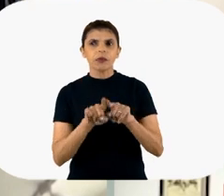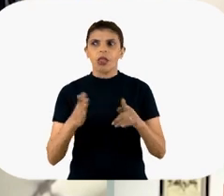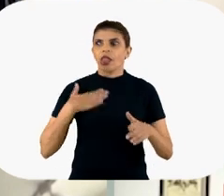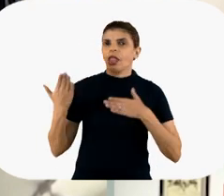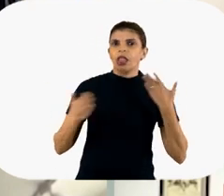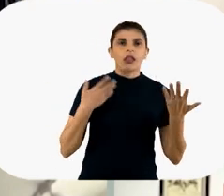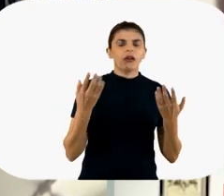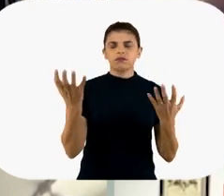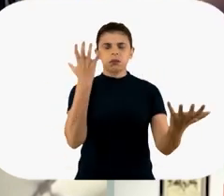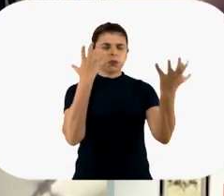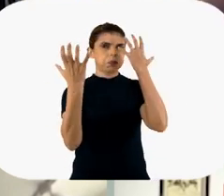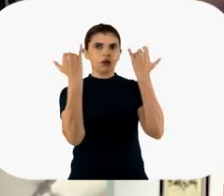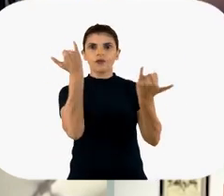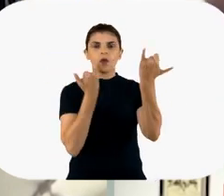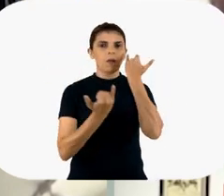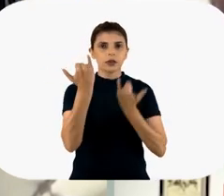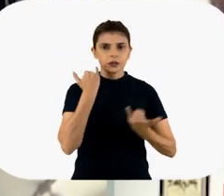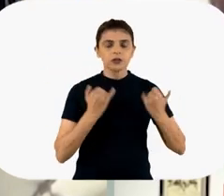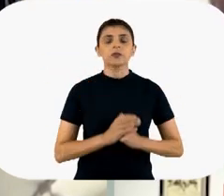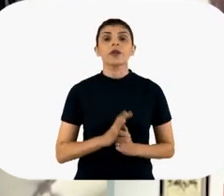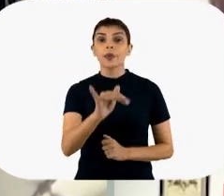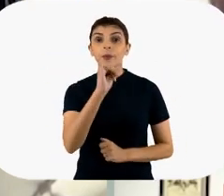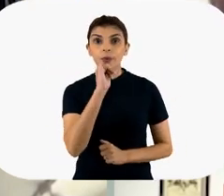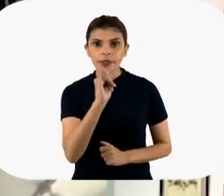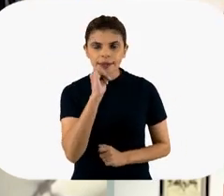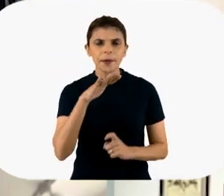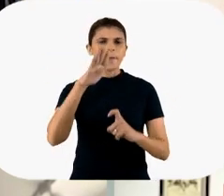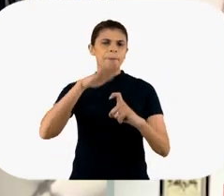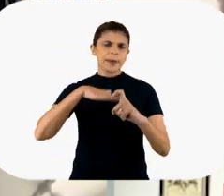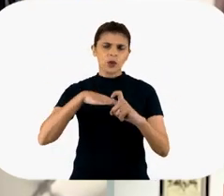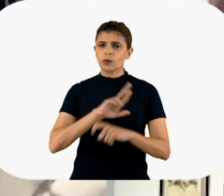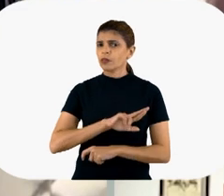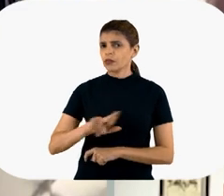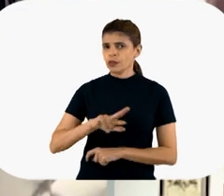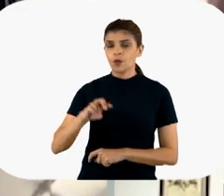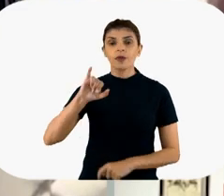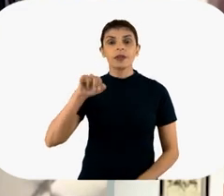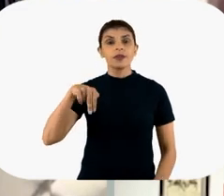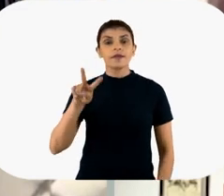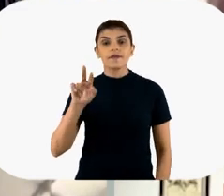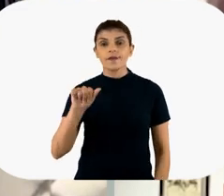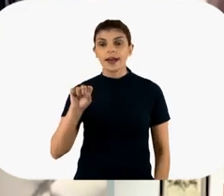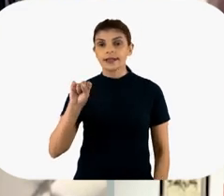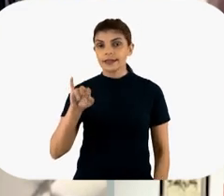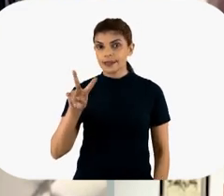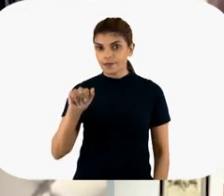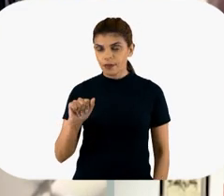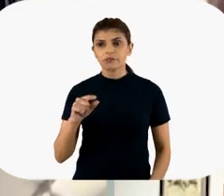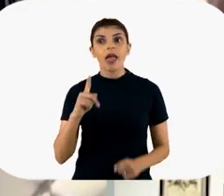certo overdose, né? Mas, por exemplo, o mito da não invasiva, ele começou como um